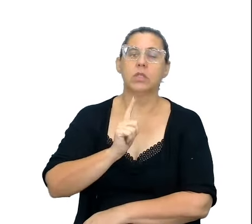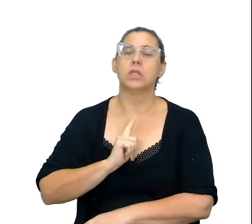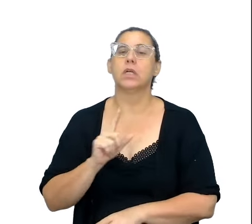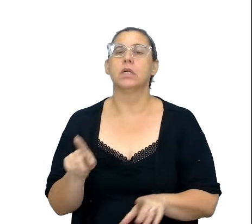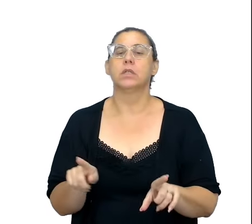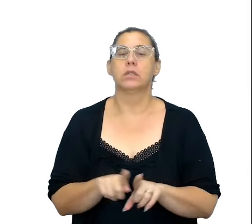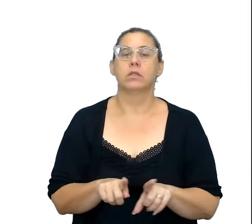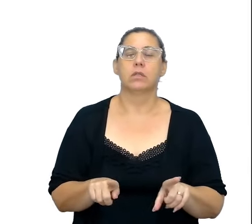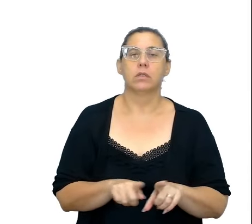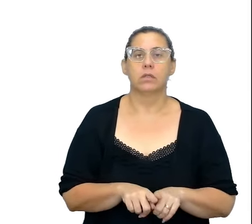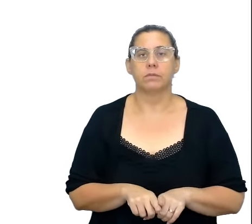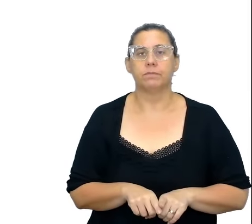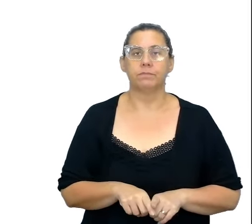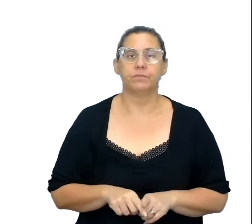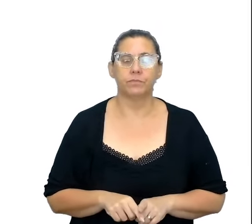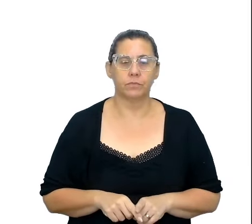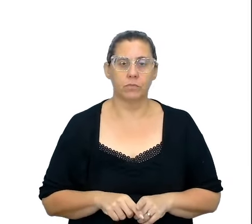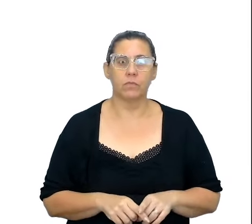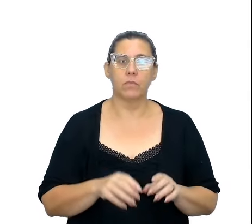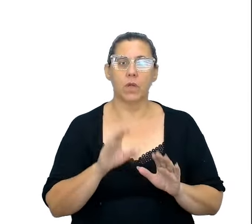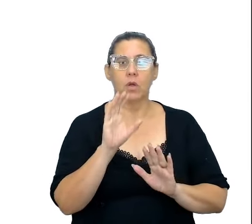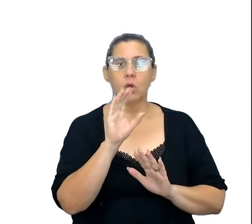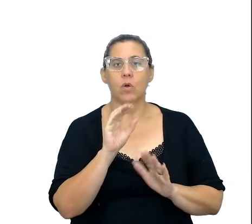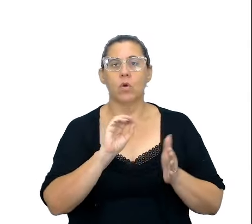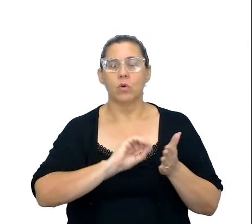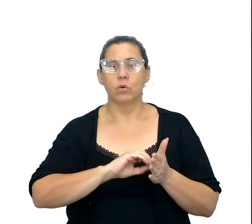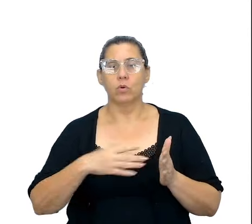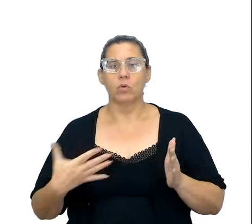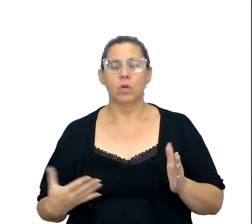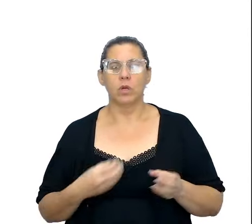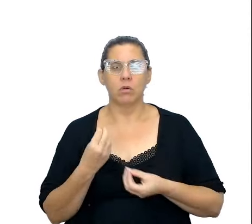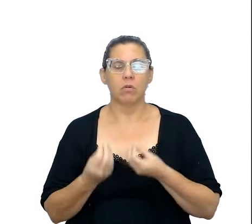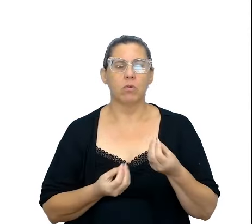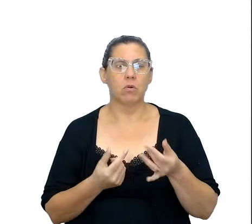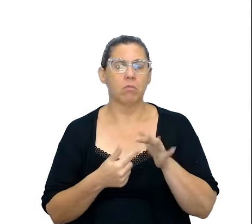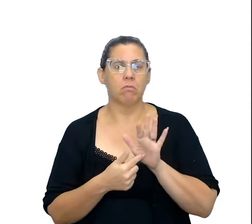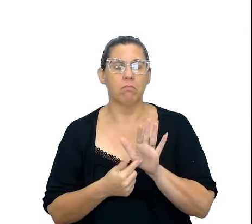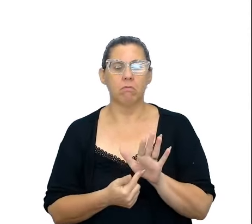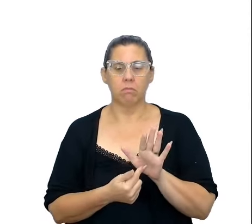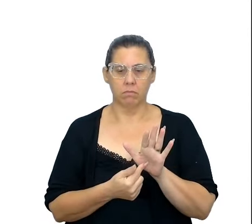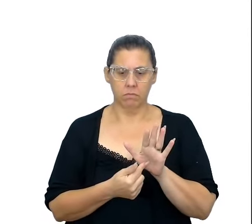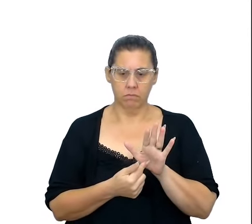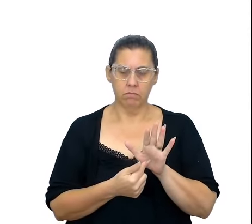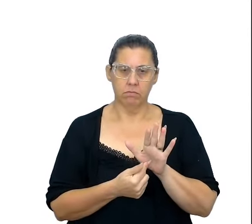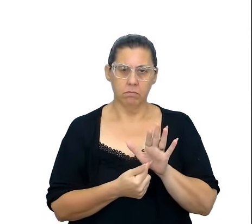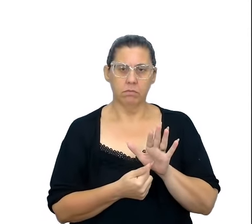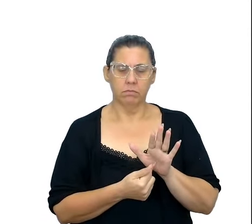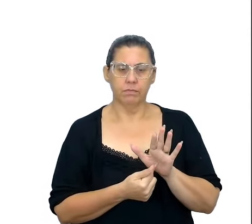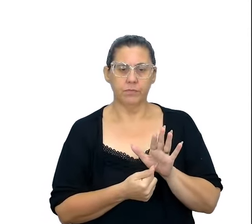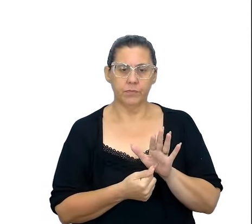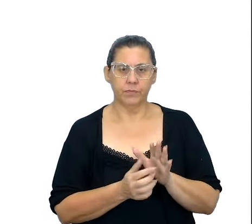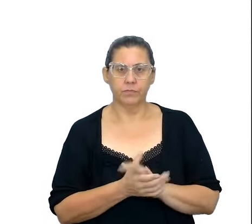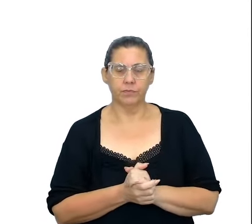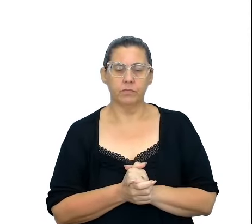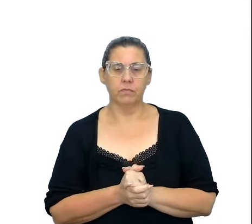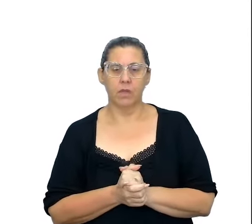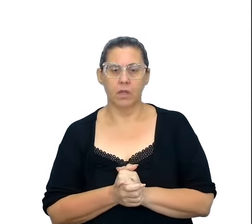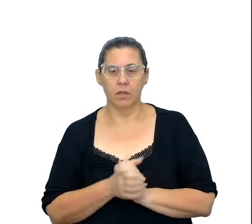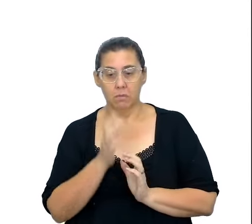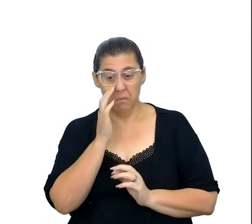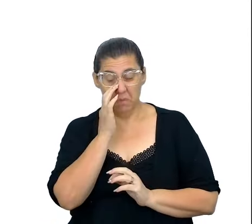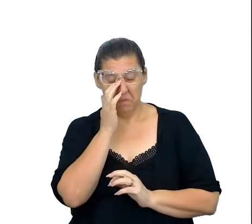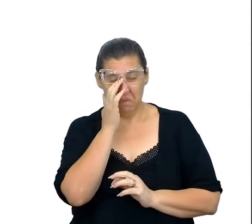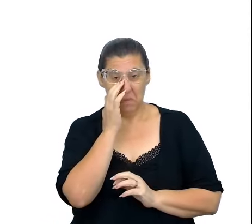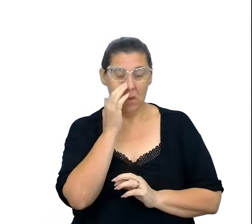aqui o currículo paulista. Como que ele se coloca, então, né, em relação a essa questão aí